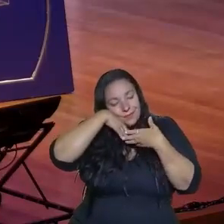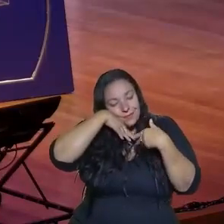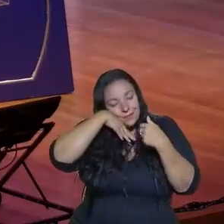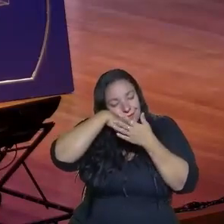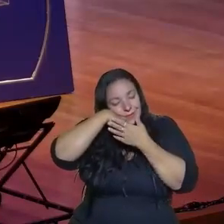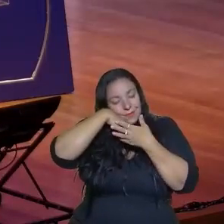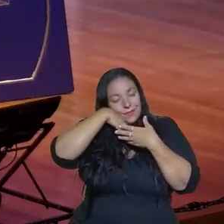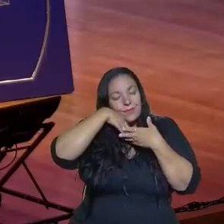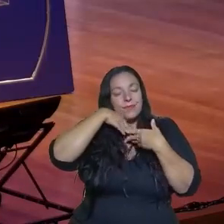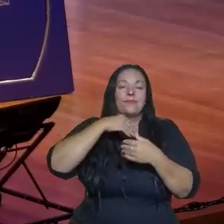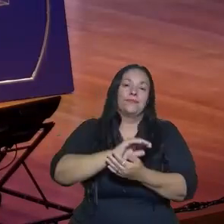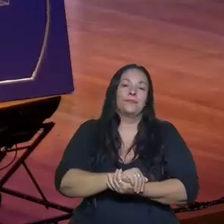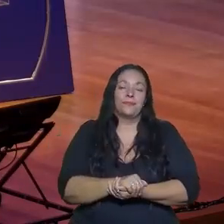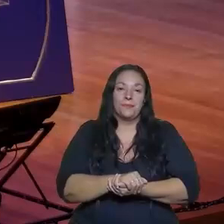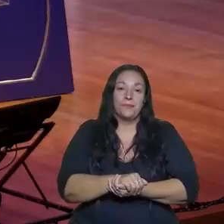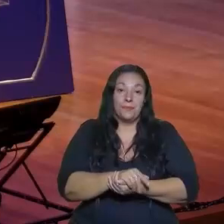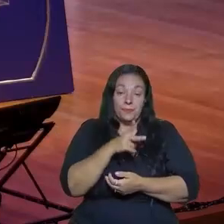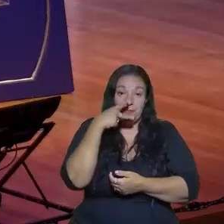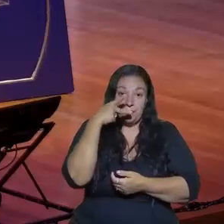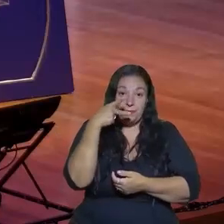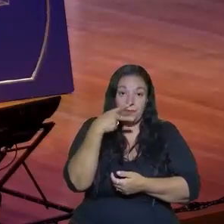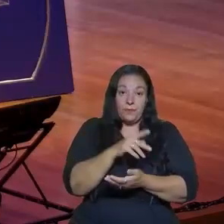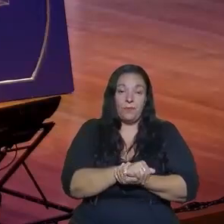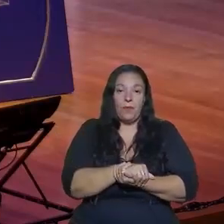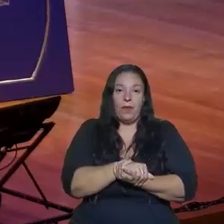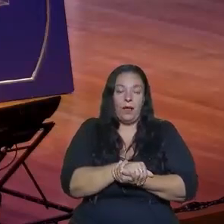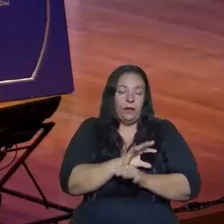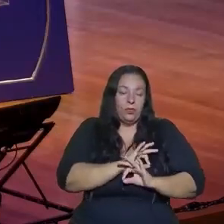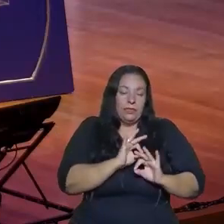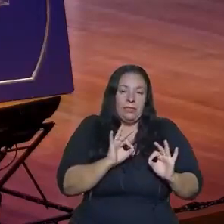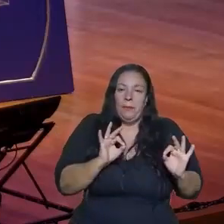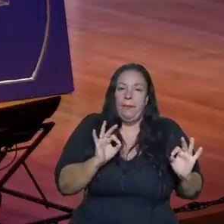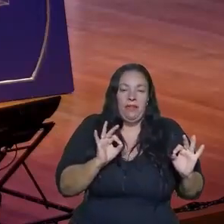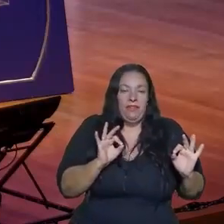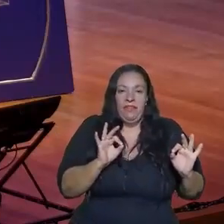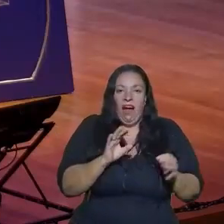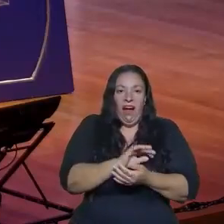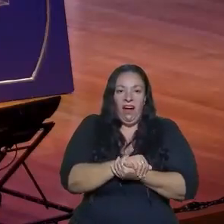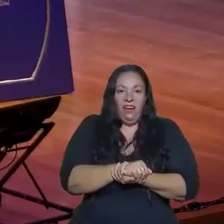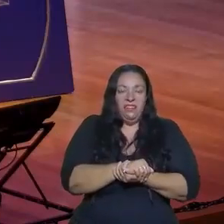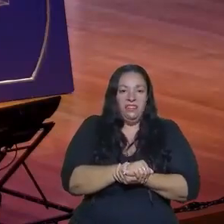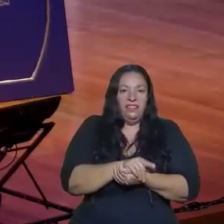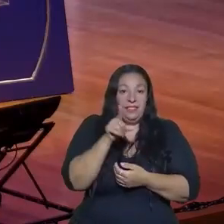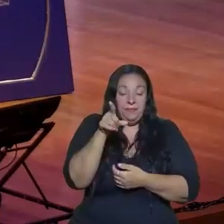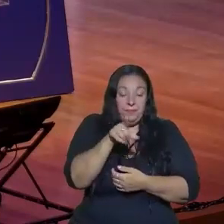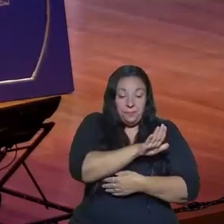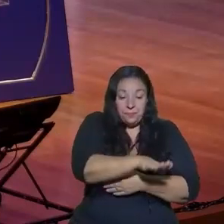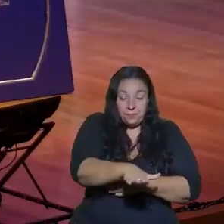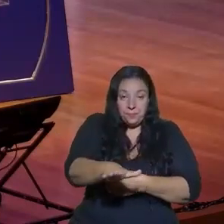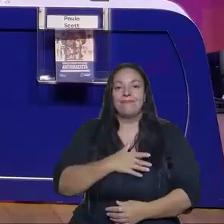forma como você contou aquilo, e você contou de uma forma muito singela. Você disse que, quando você era